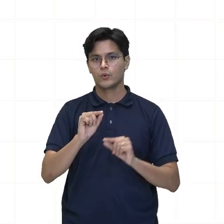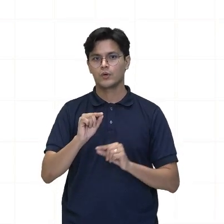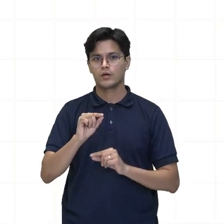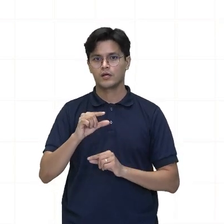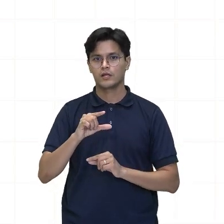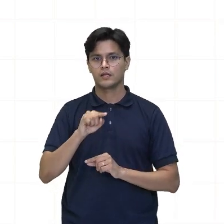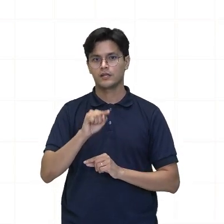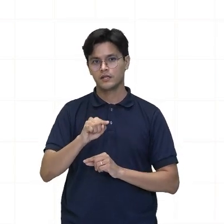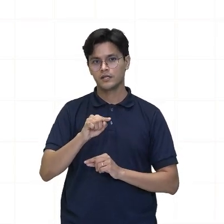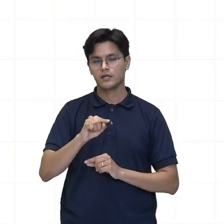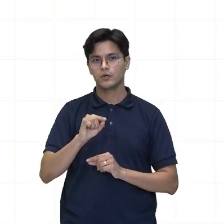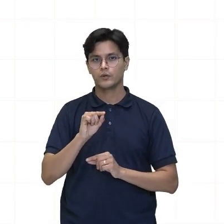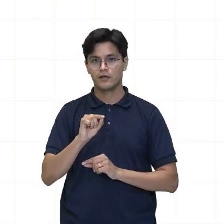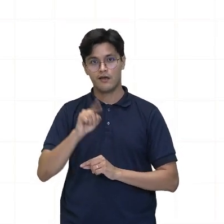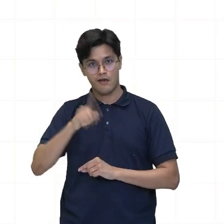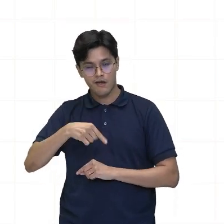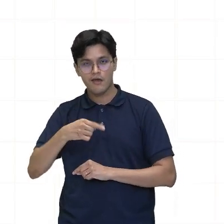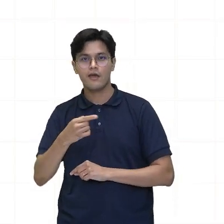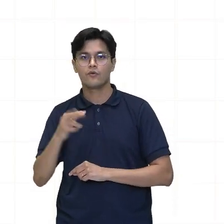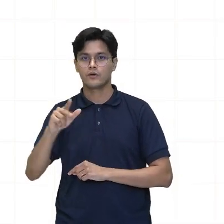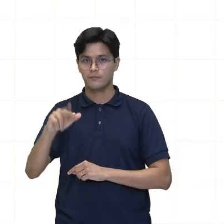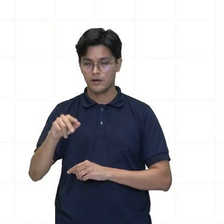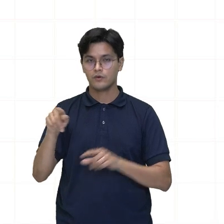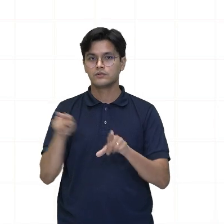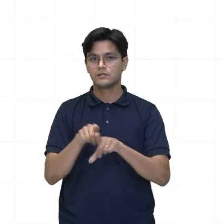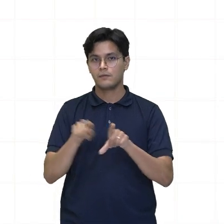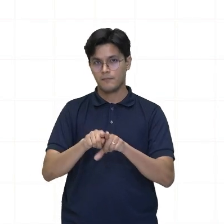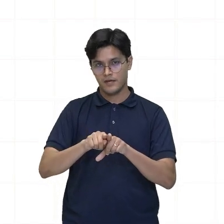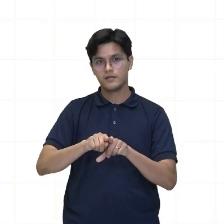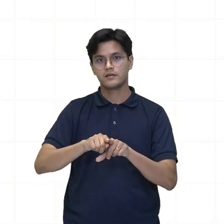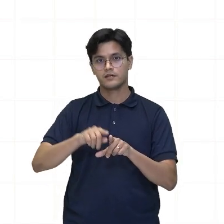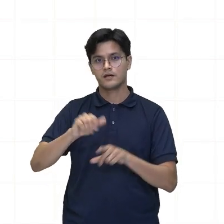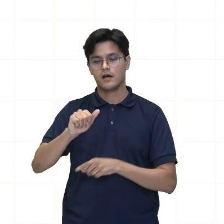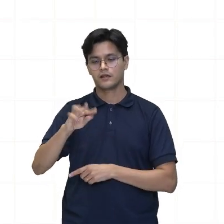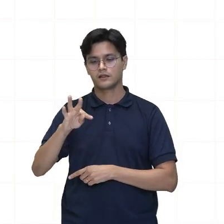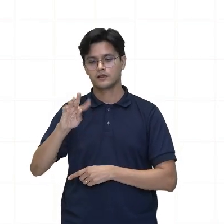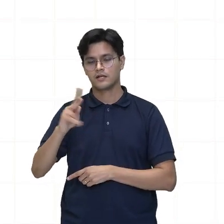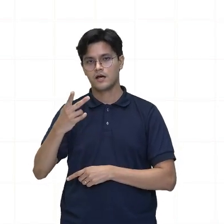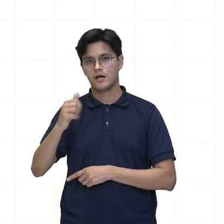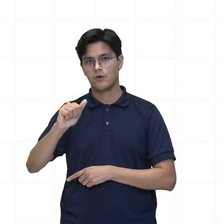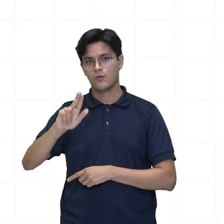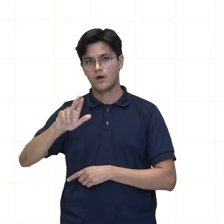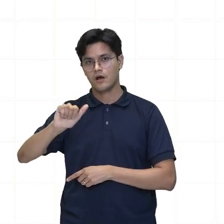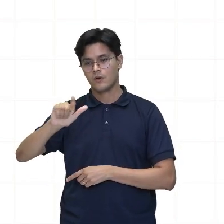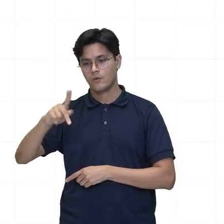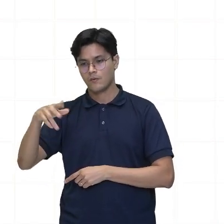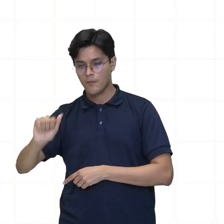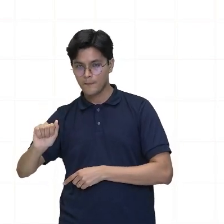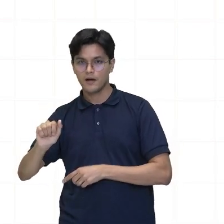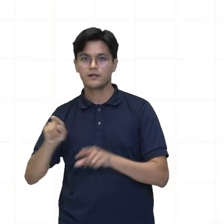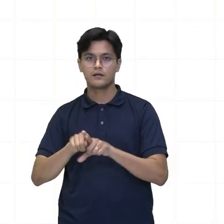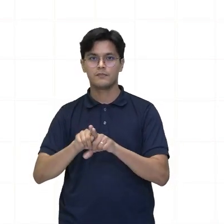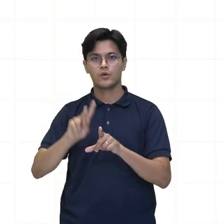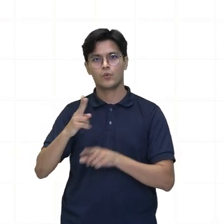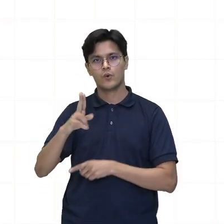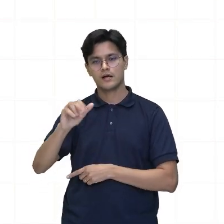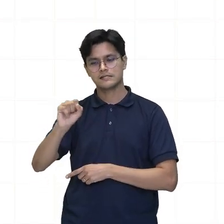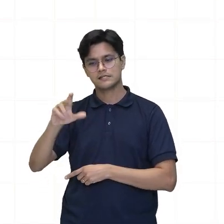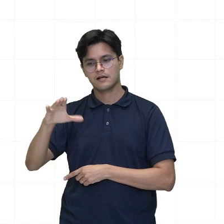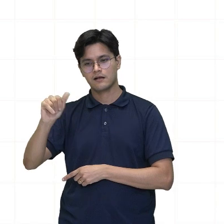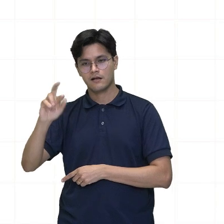Yupanqui, que era um dos irmãos, né, de Atahualpa e Huáscar, que não estavam envolvidos no conflito interno após a morte